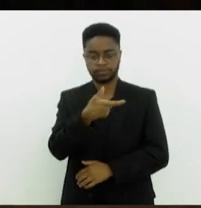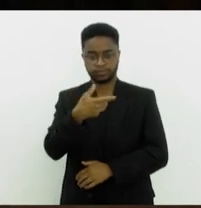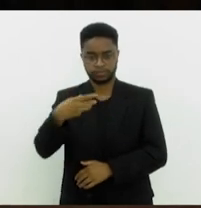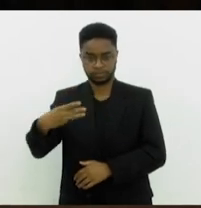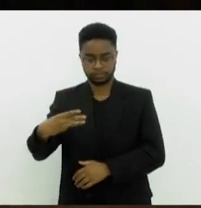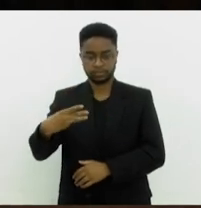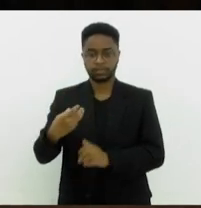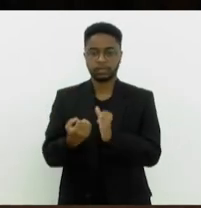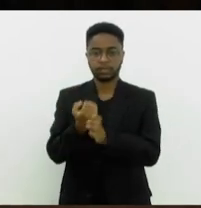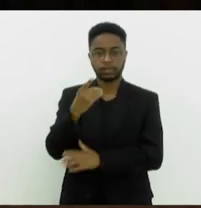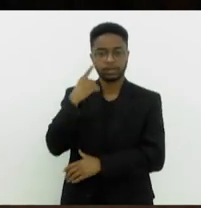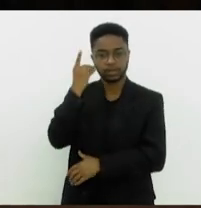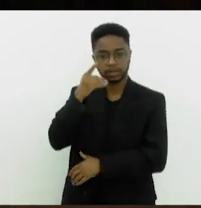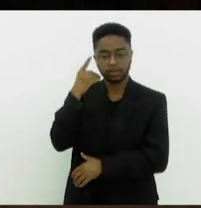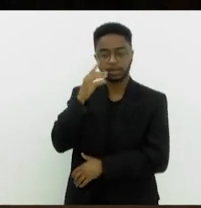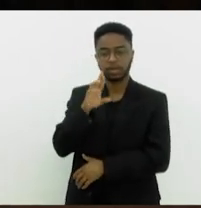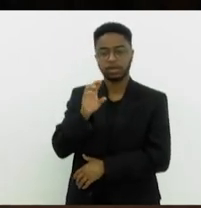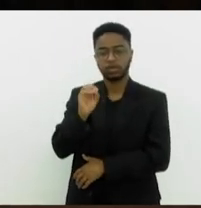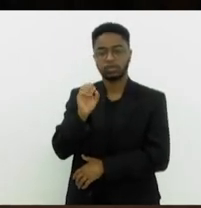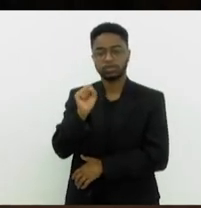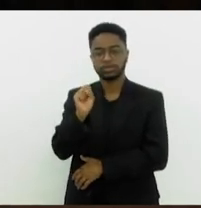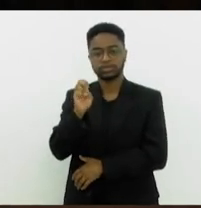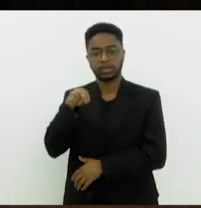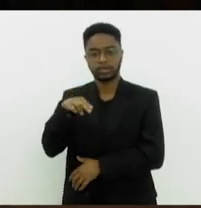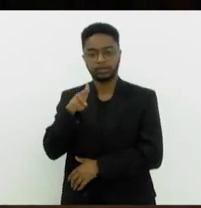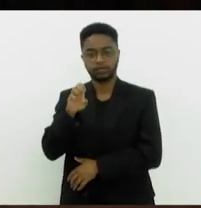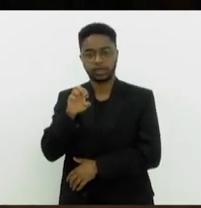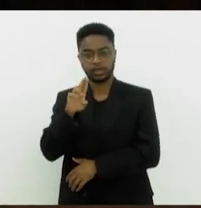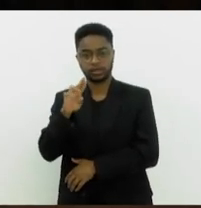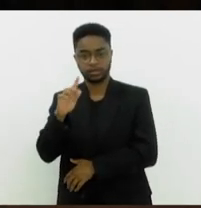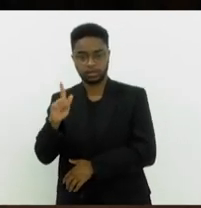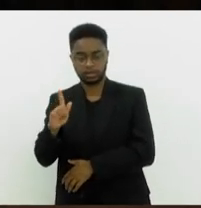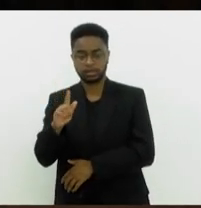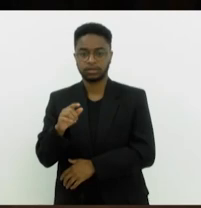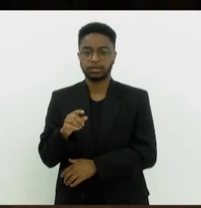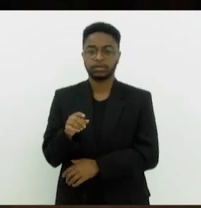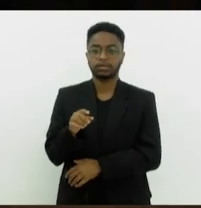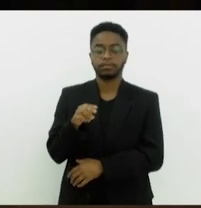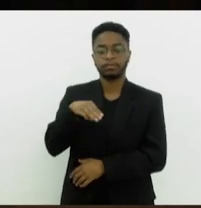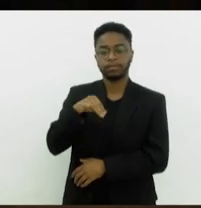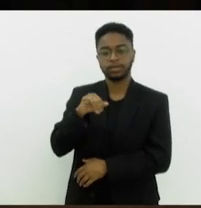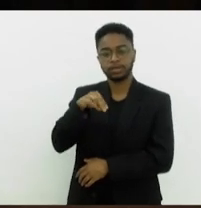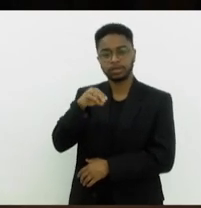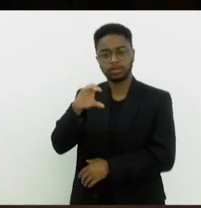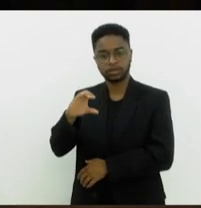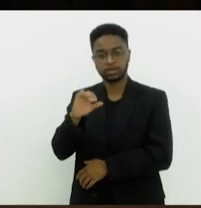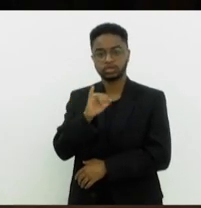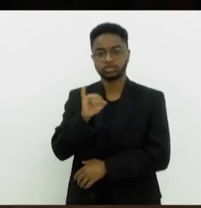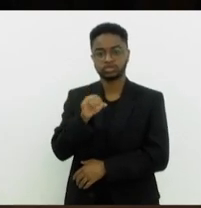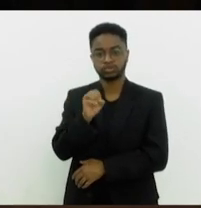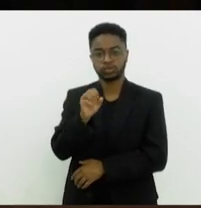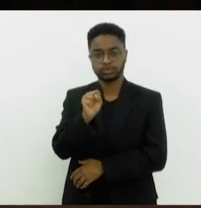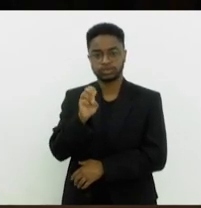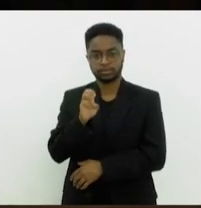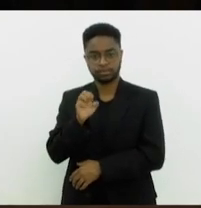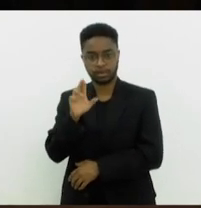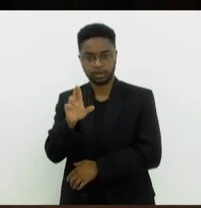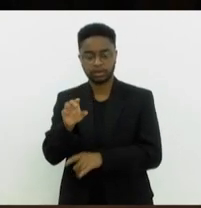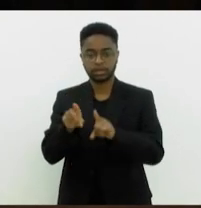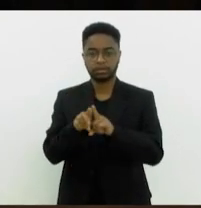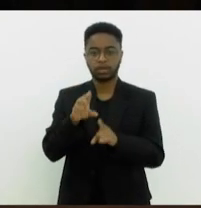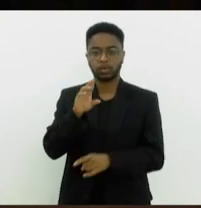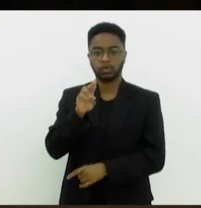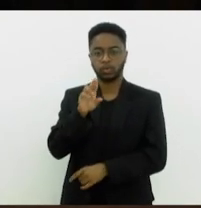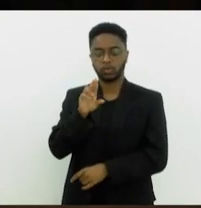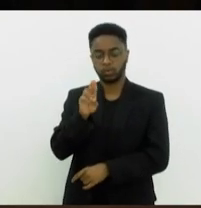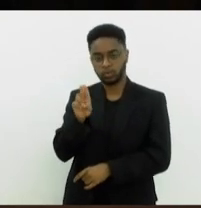558/2023, de autoria do deputado Rosenberg Rey, Carlos Mick, professor Josemar, Vinícius Gozulino, que dispõe